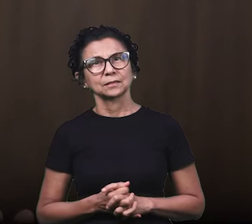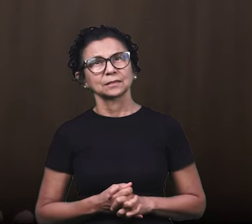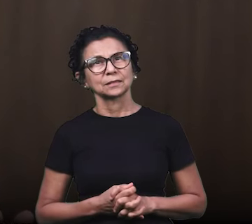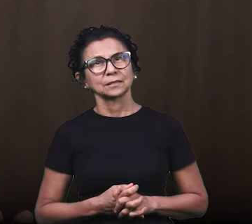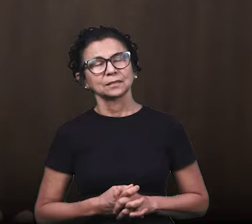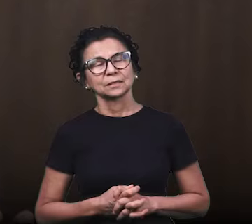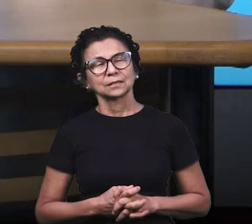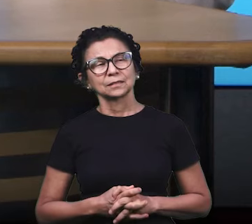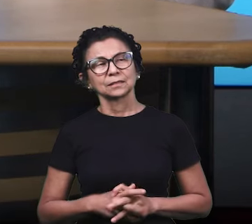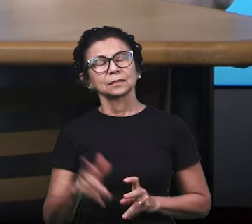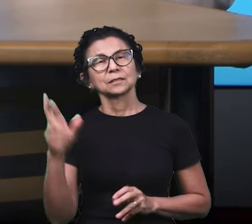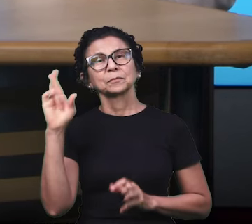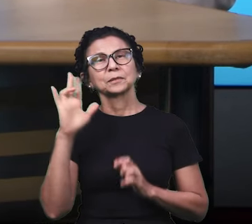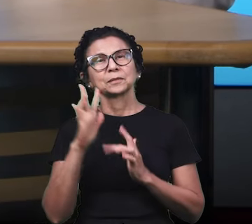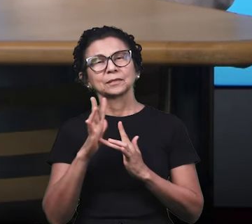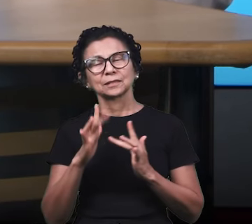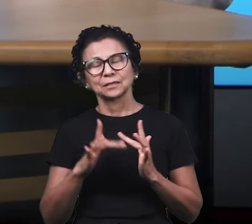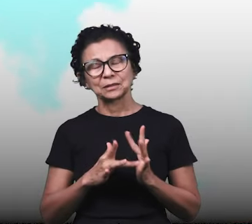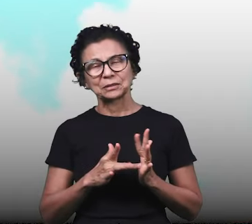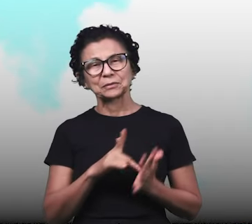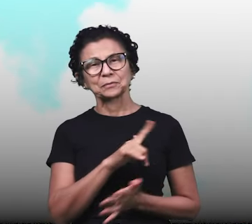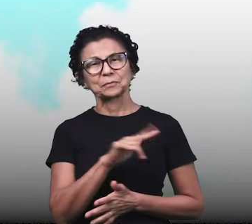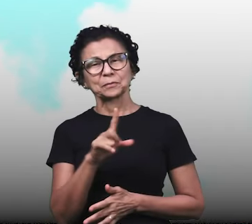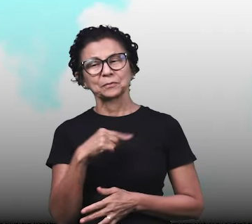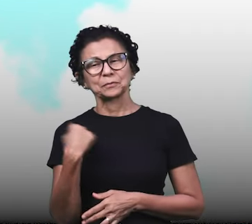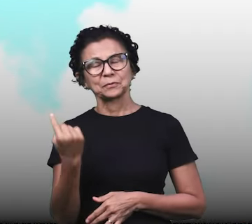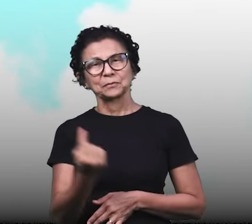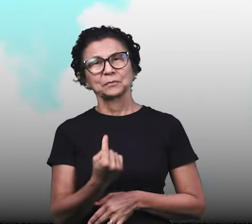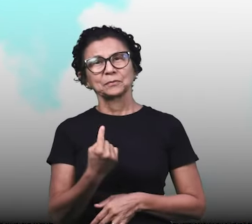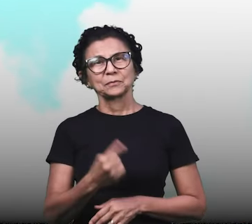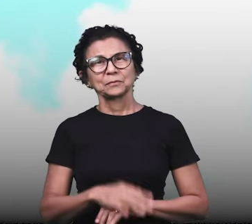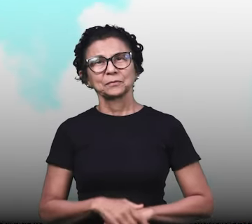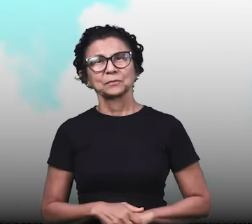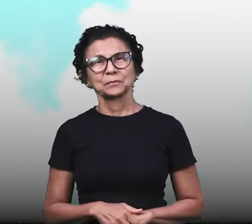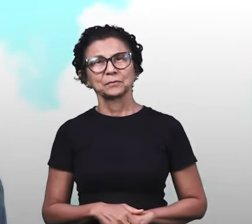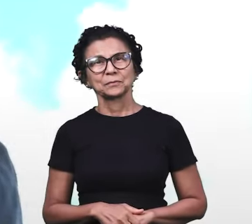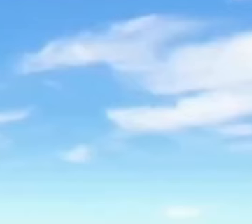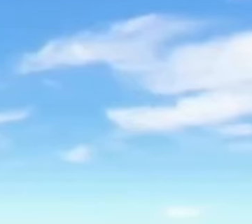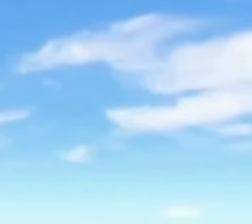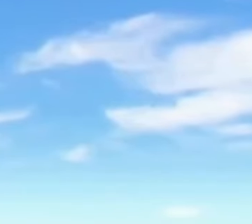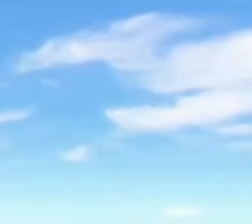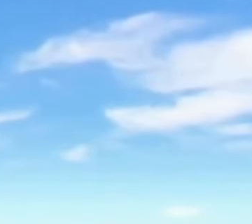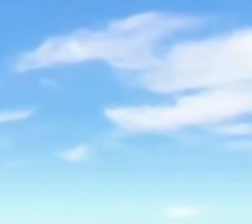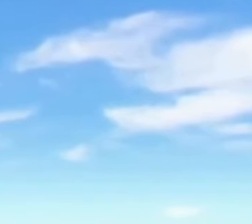Pastor Amém. Leonardo. A paz do Senhor, irmãos, a paz do Senhor a todos. Glória a Jesus.